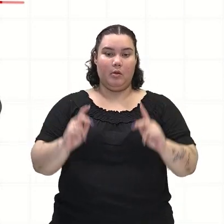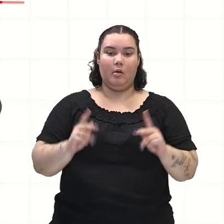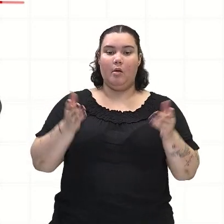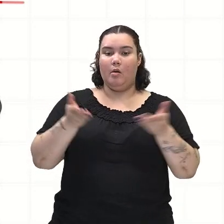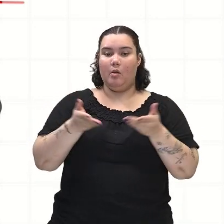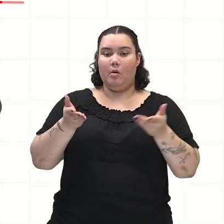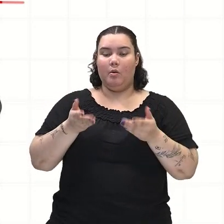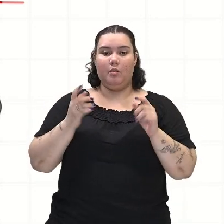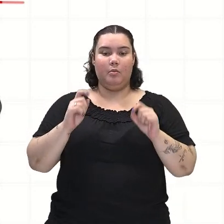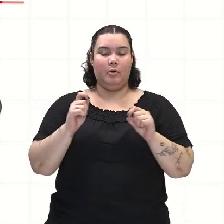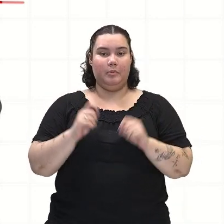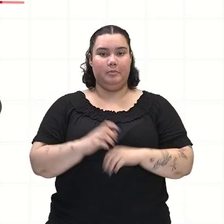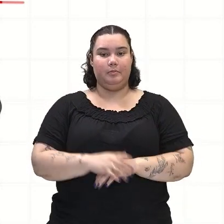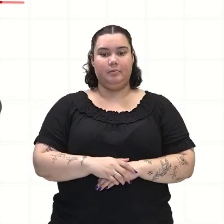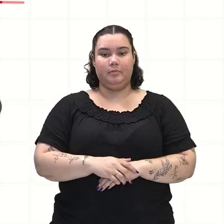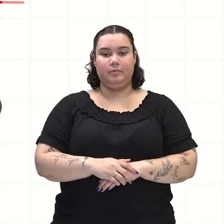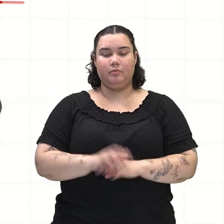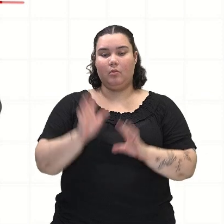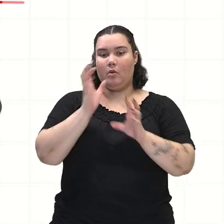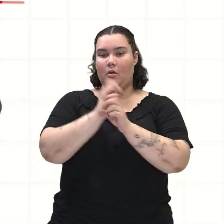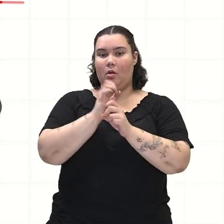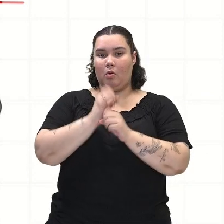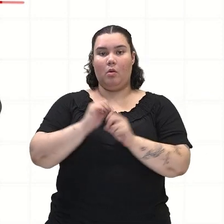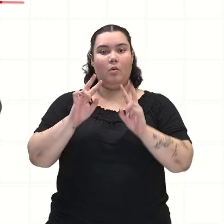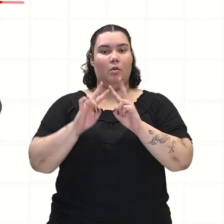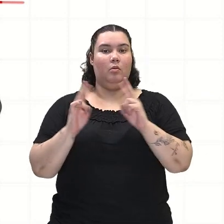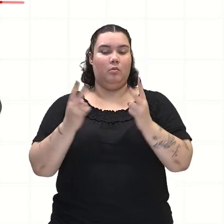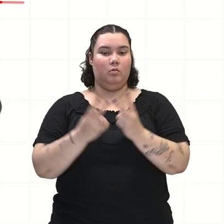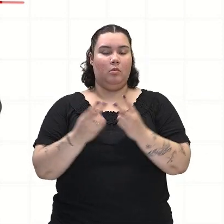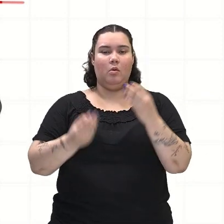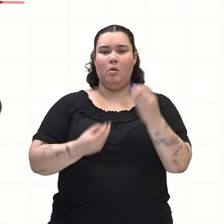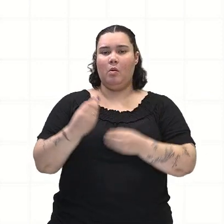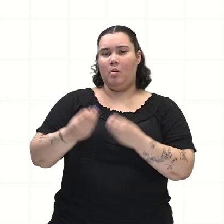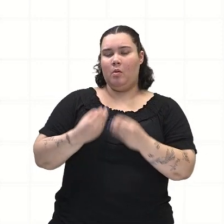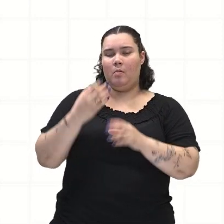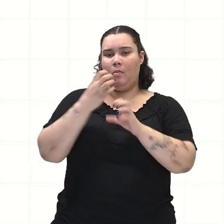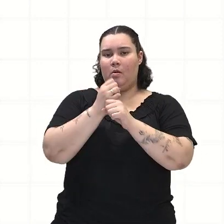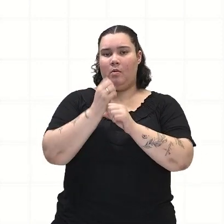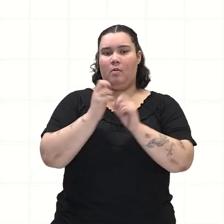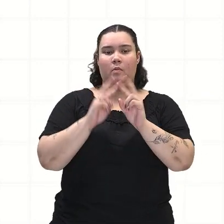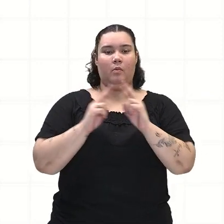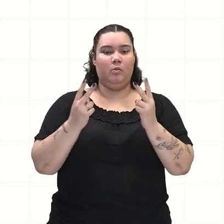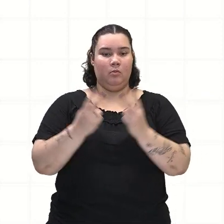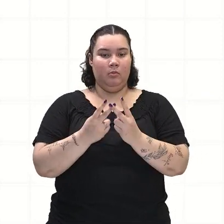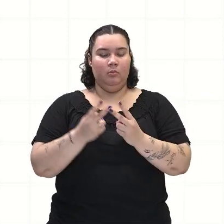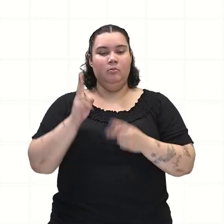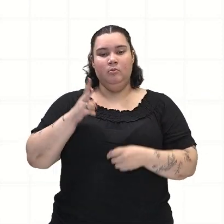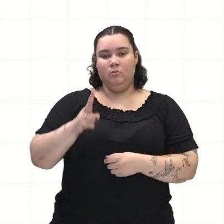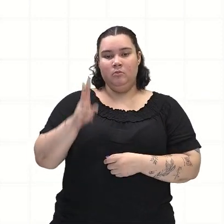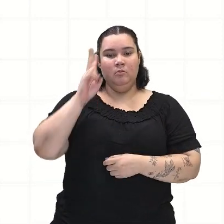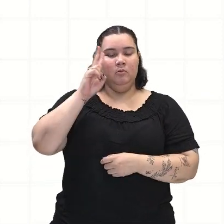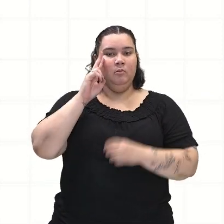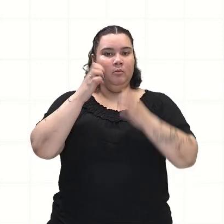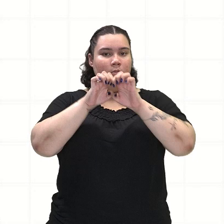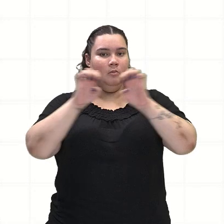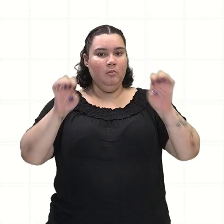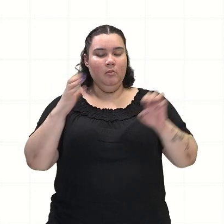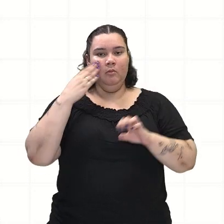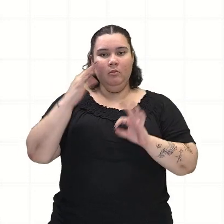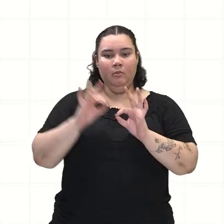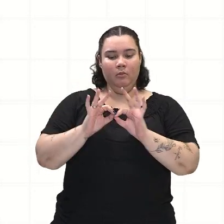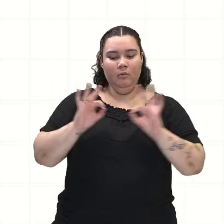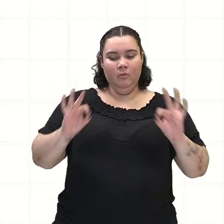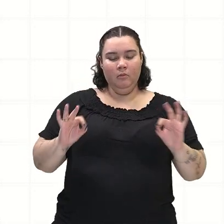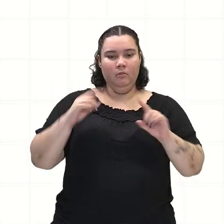agora, né, vou calcular o volume. Como que eu calculo o volume de um prisma? Sempre utilizando a ideia do